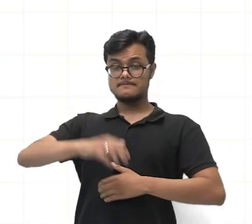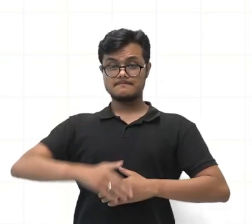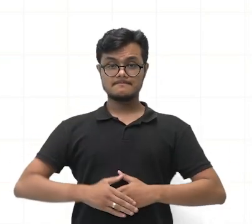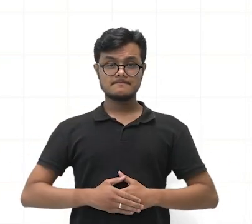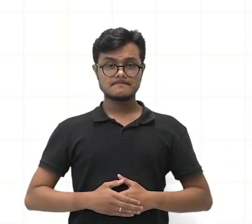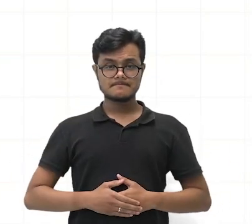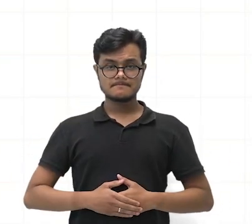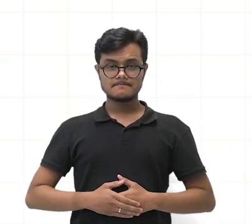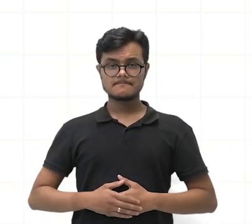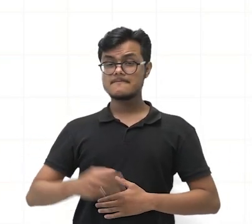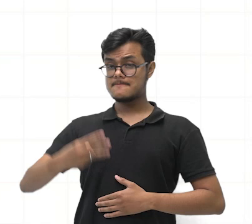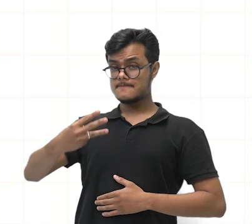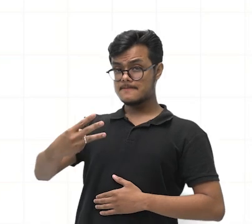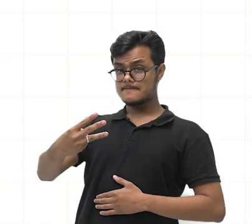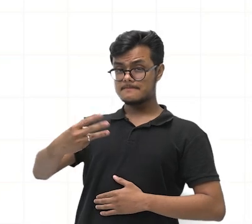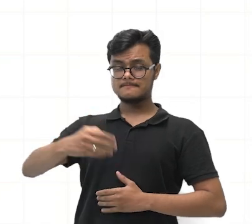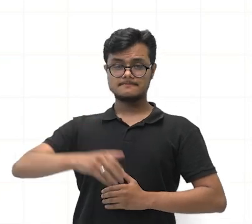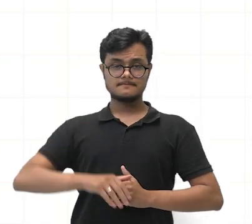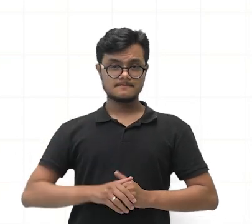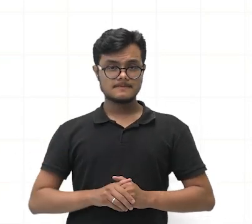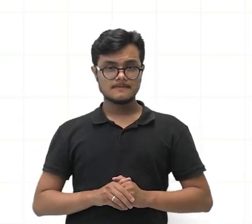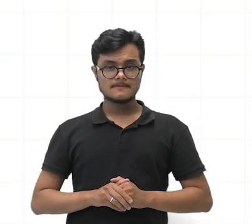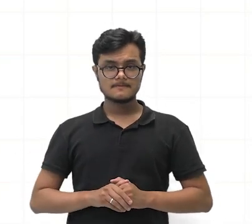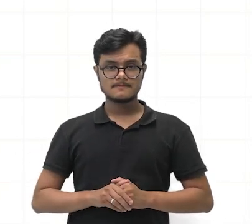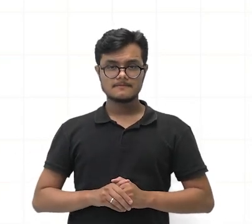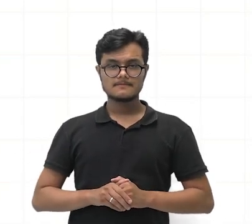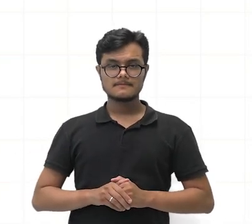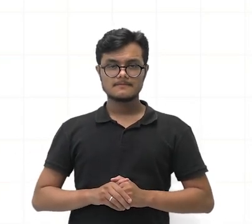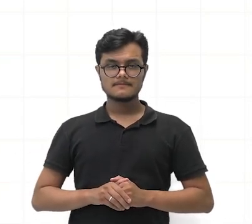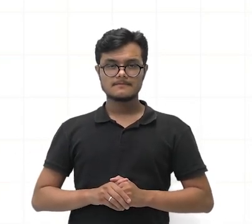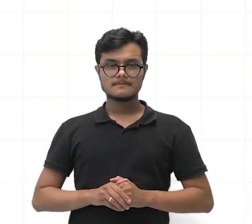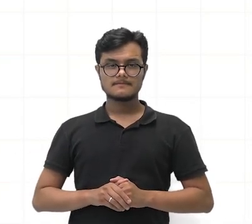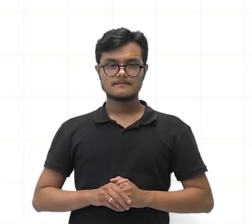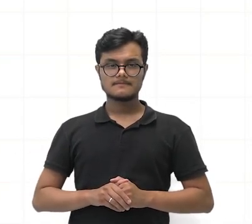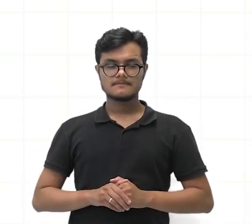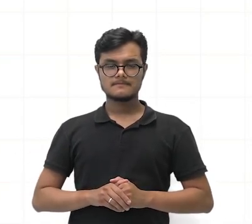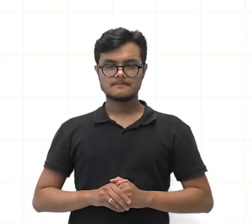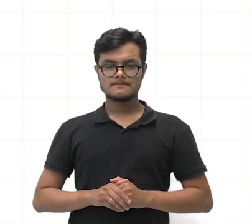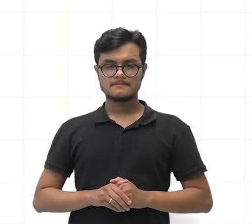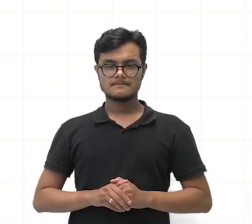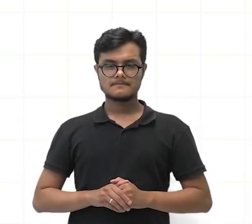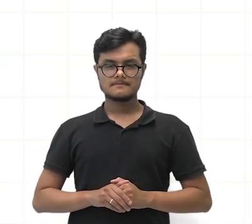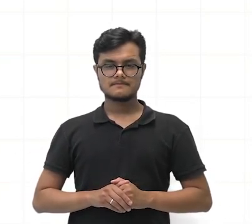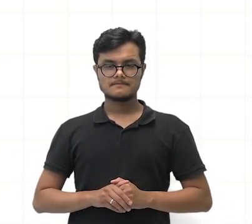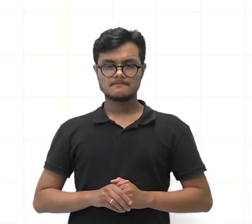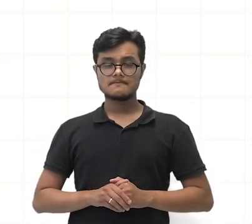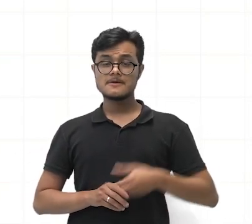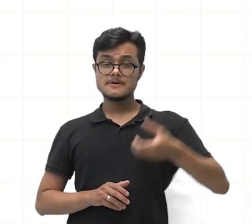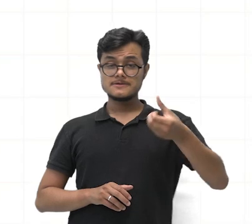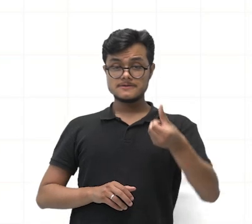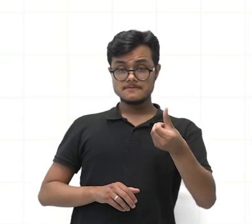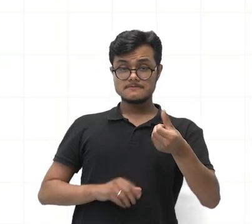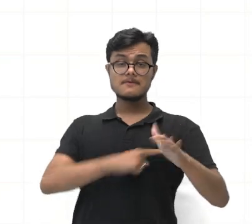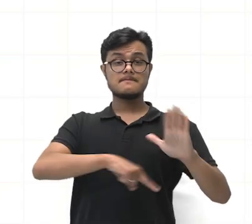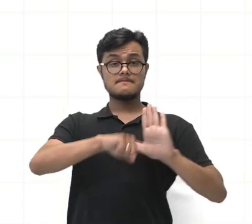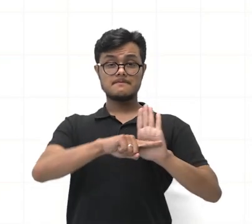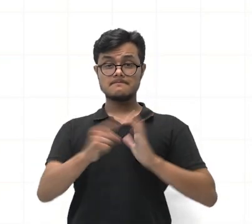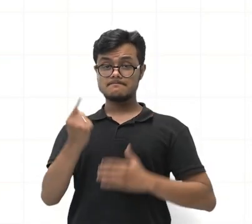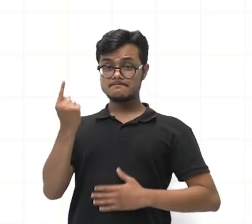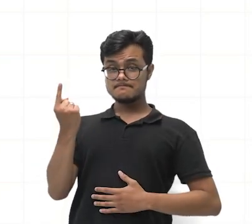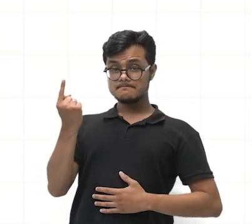a resposta é 3, tá legal? 11 menos 8, 3. E 6 menos